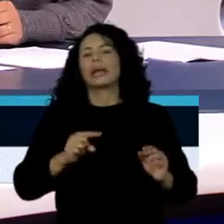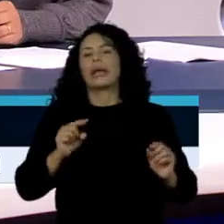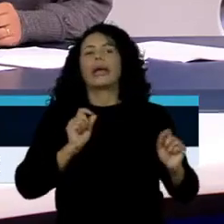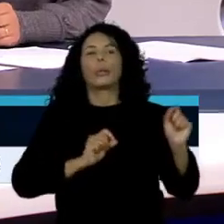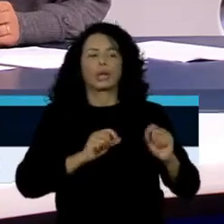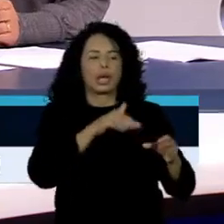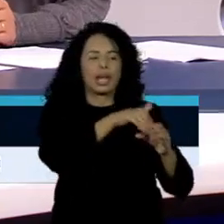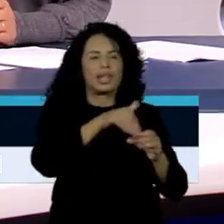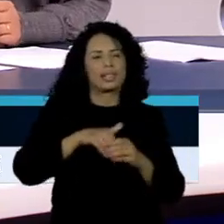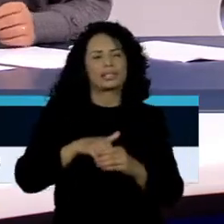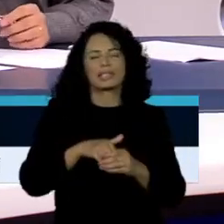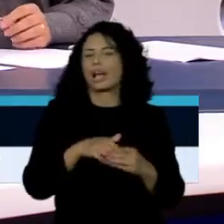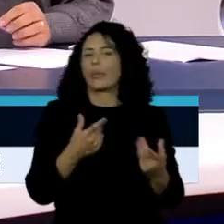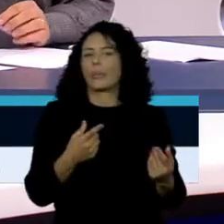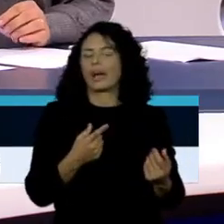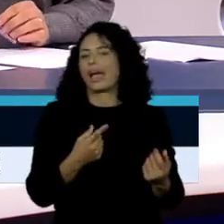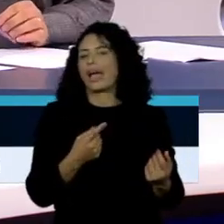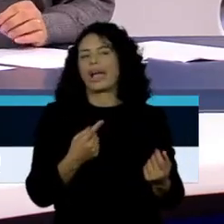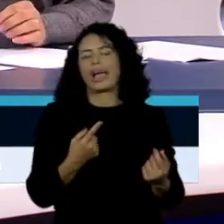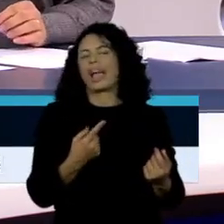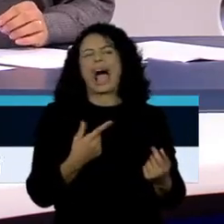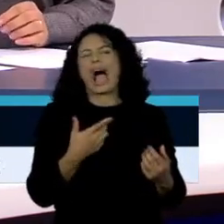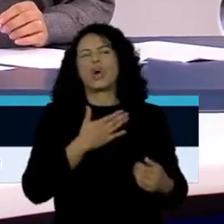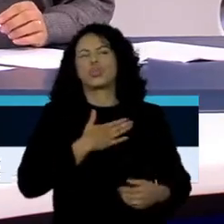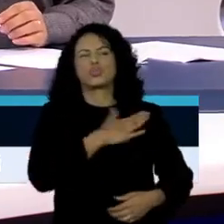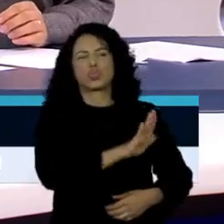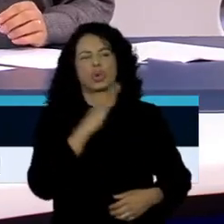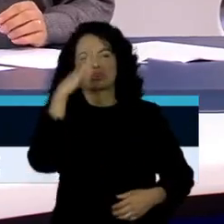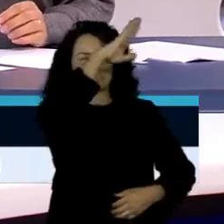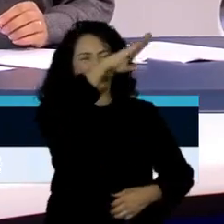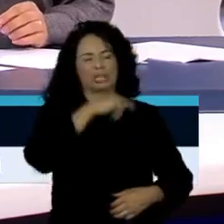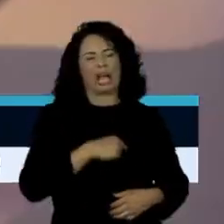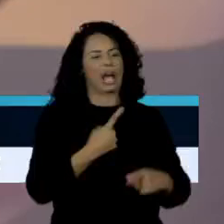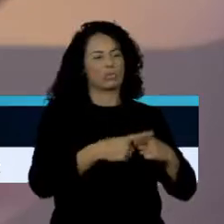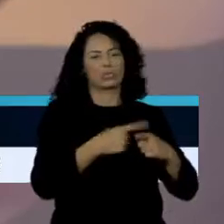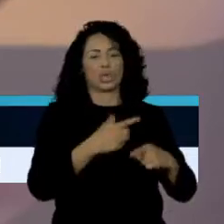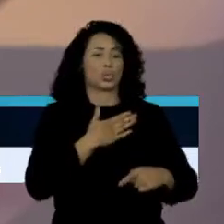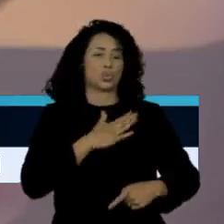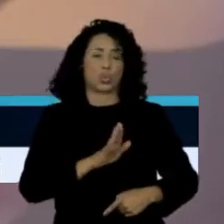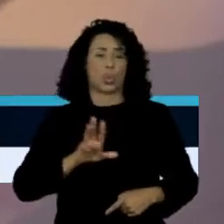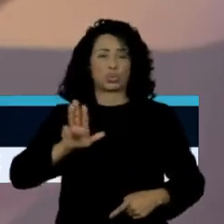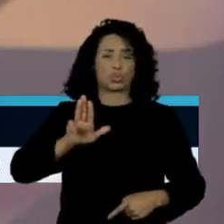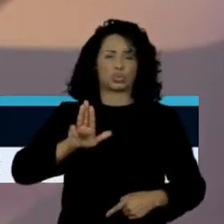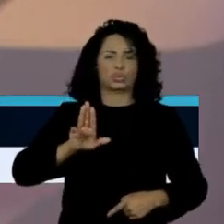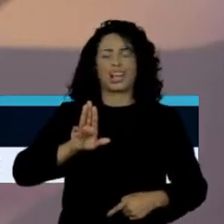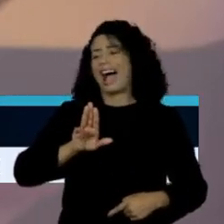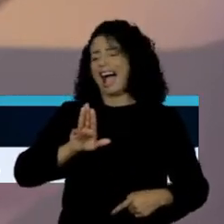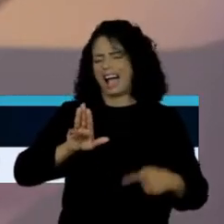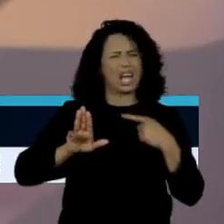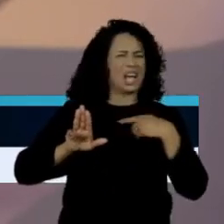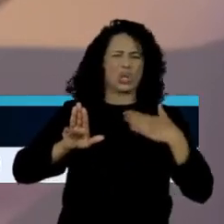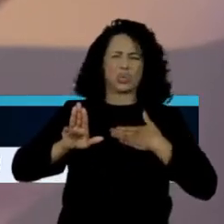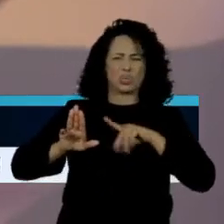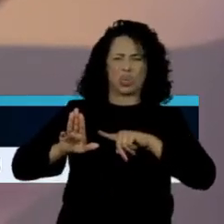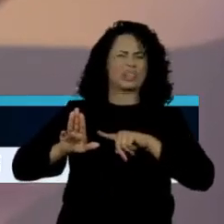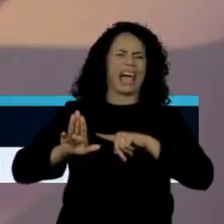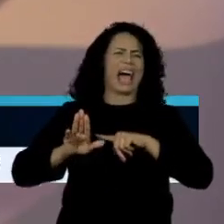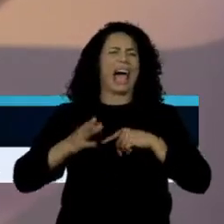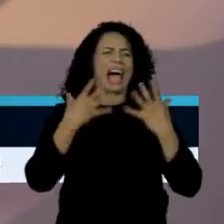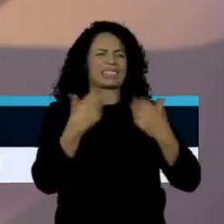eu vou votar no Lula porque não gosto do bolsonaro vou votar no bolsonaro porque não gosto do Lucas e debate nenhum